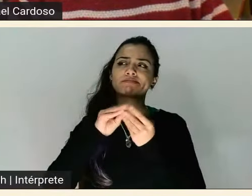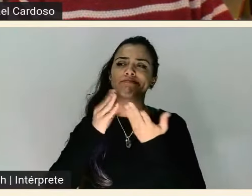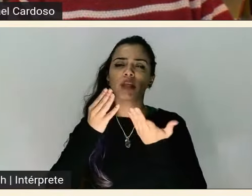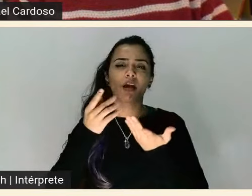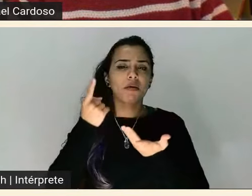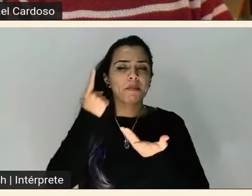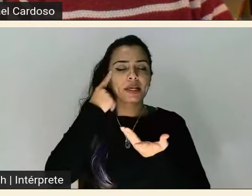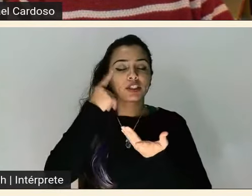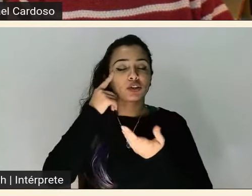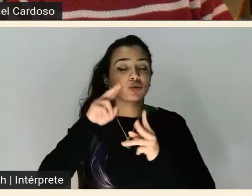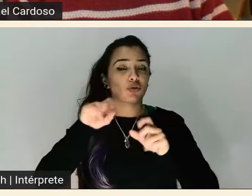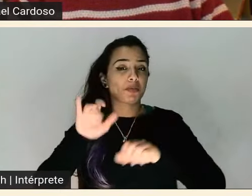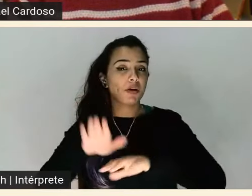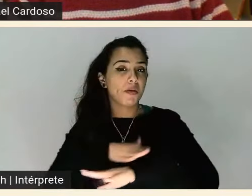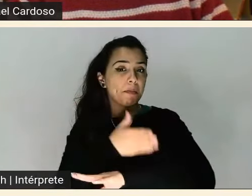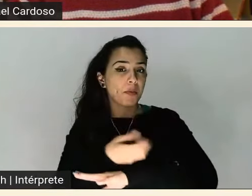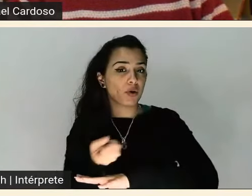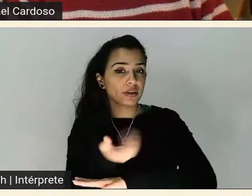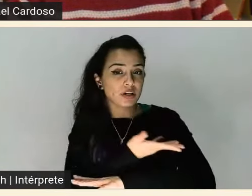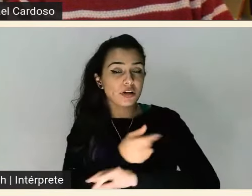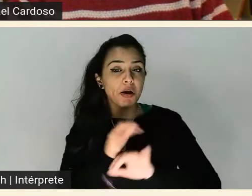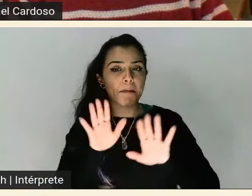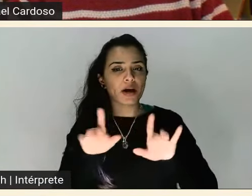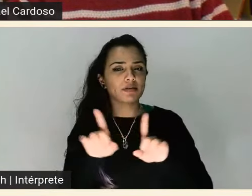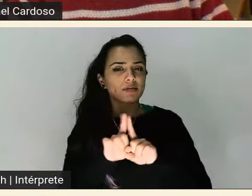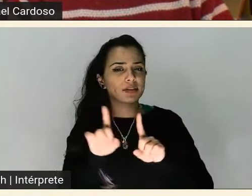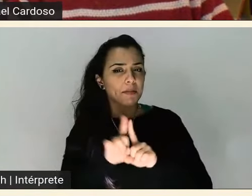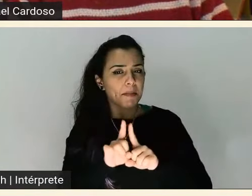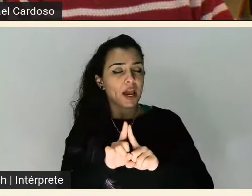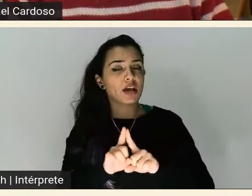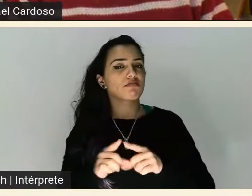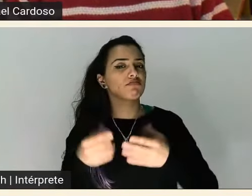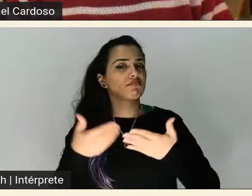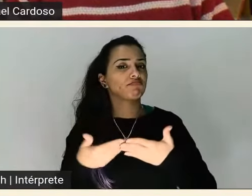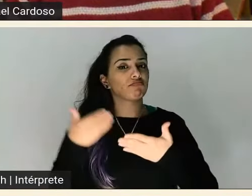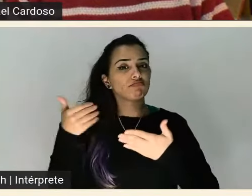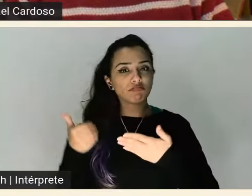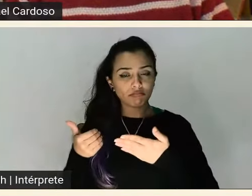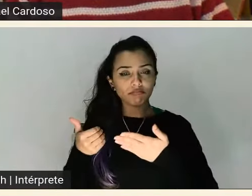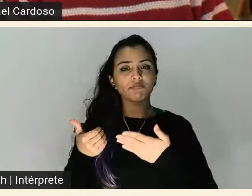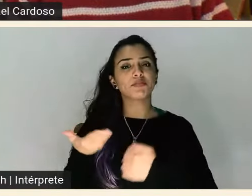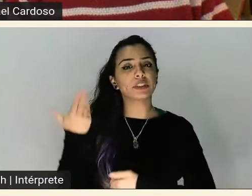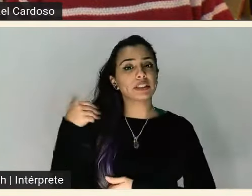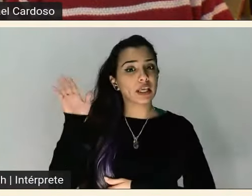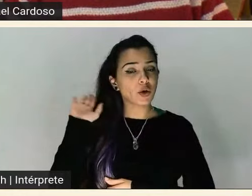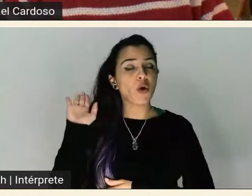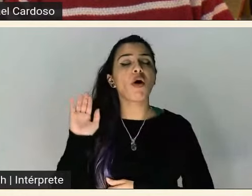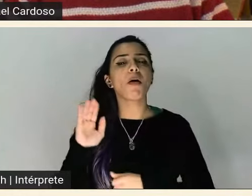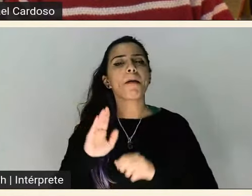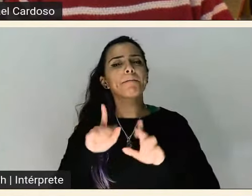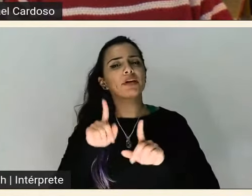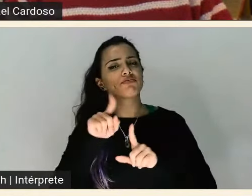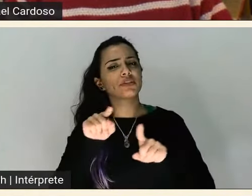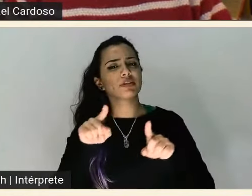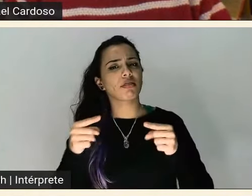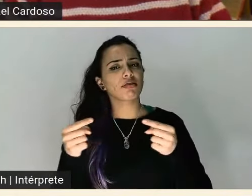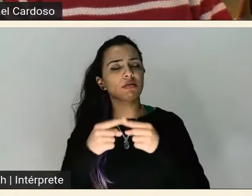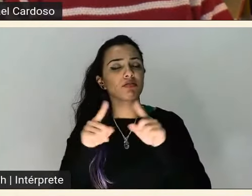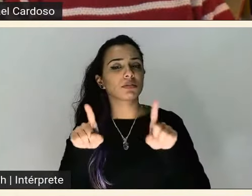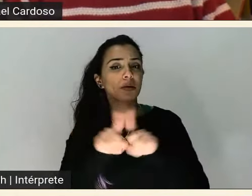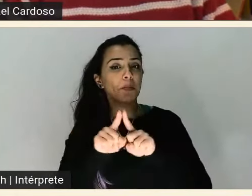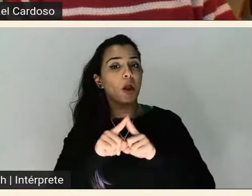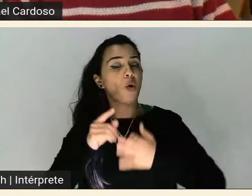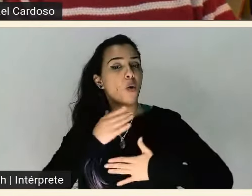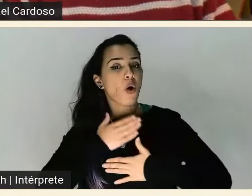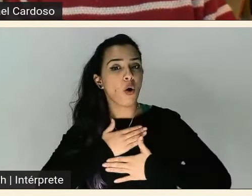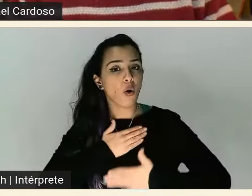pensando no modernismo, mas pensando também numa iconografia anterior. Você a sobrepõe ao próprio corpo, né, e coloca